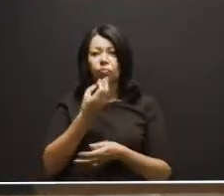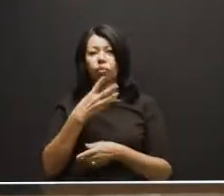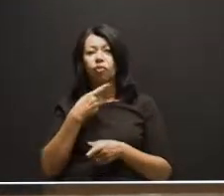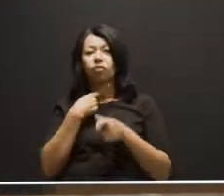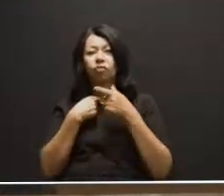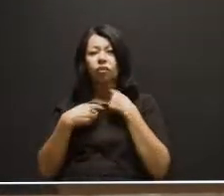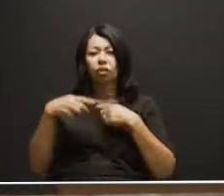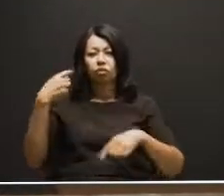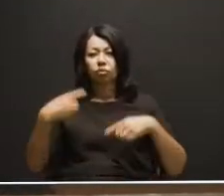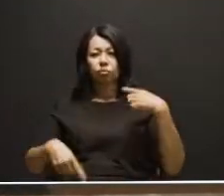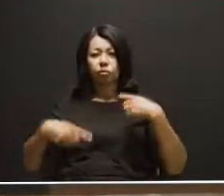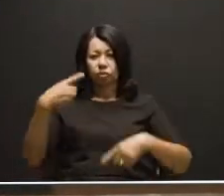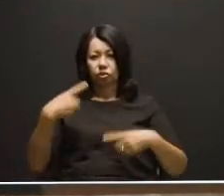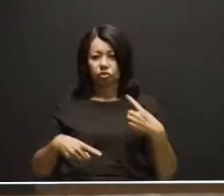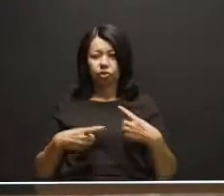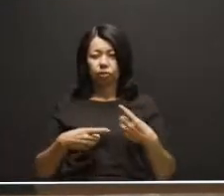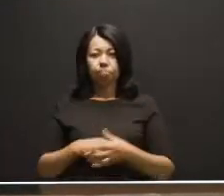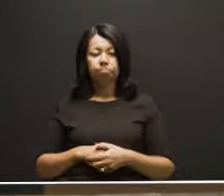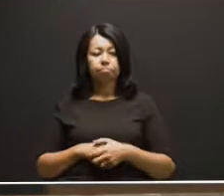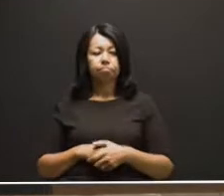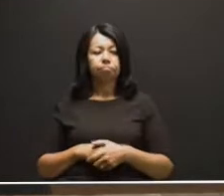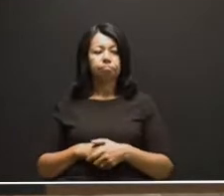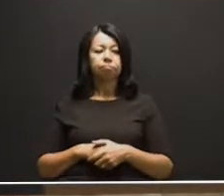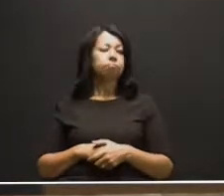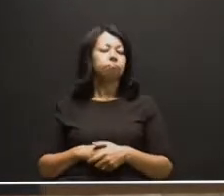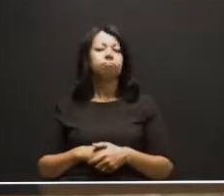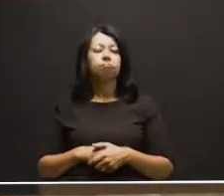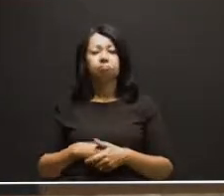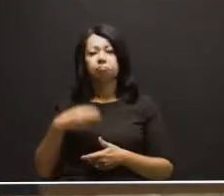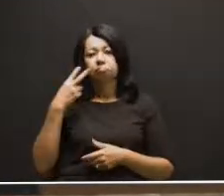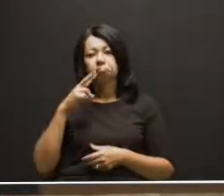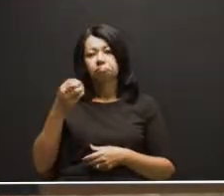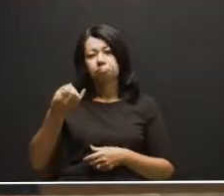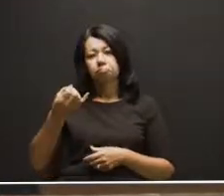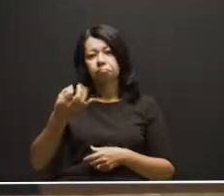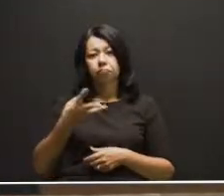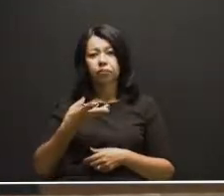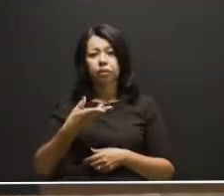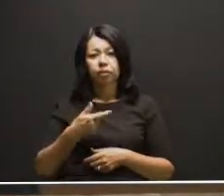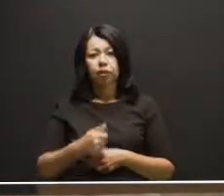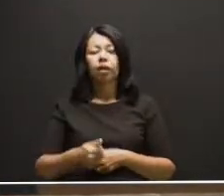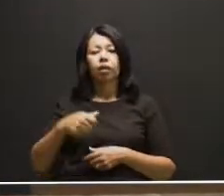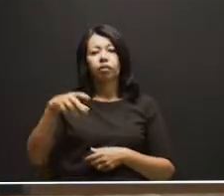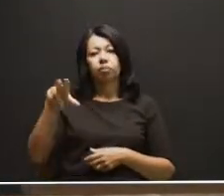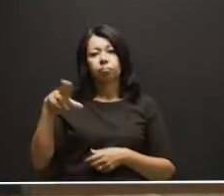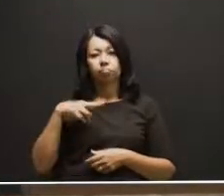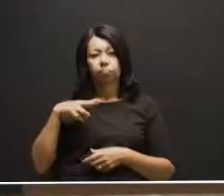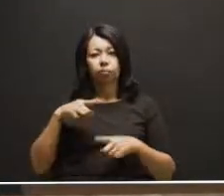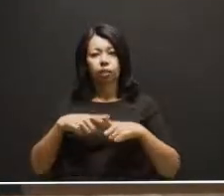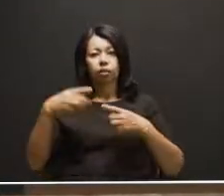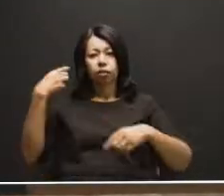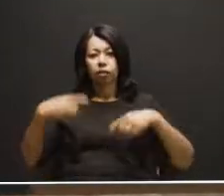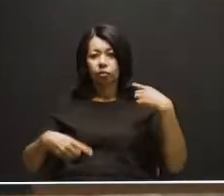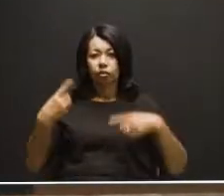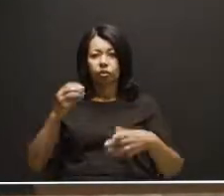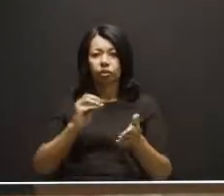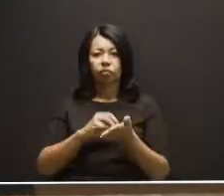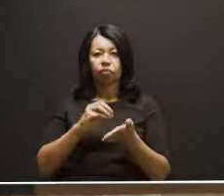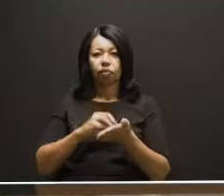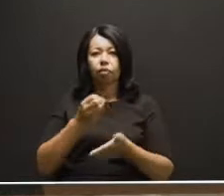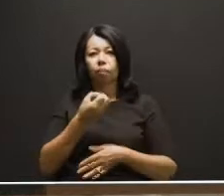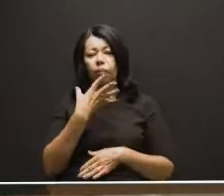política sou beija qualidade individual e vocês mas acho que na política ainda falta um pouco de boa vontade